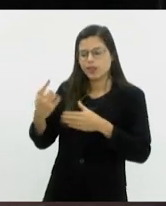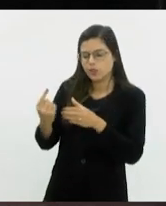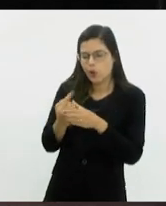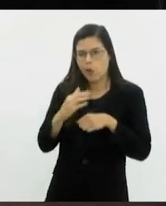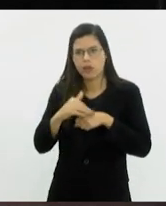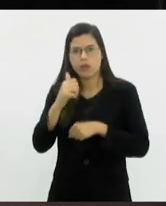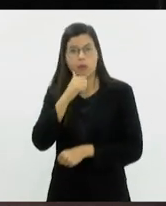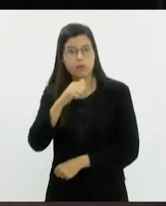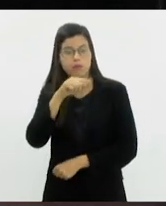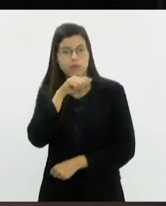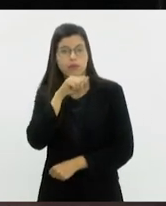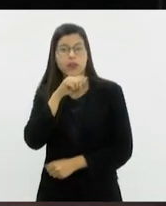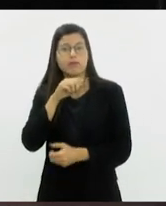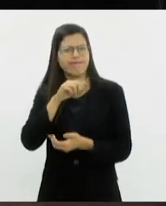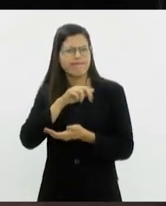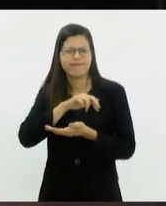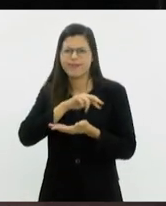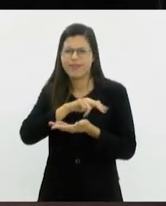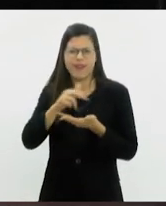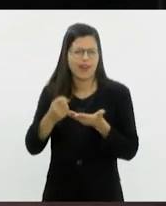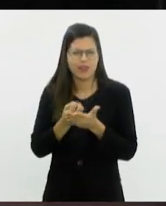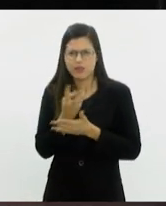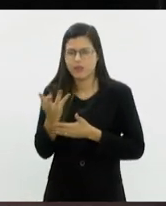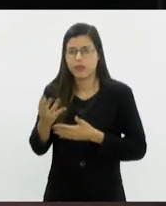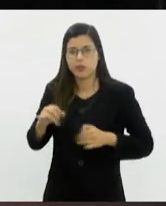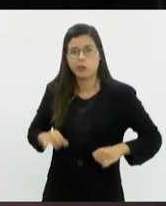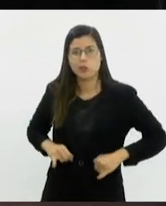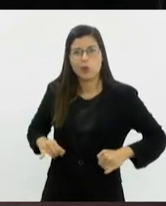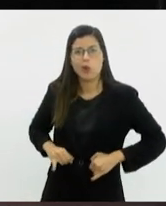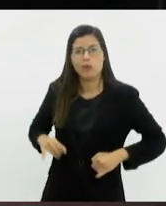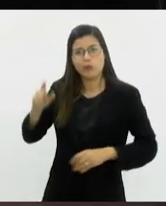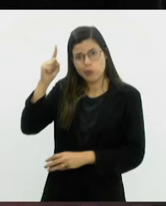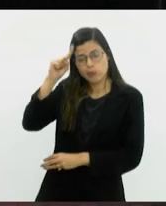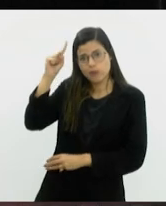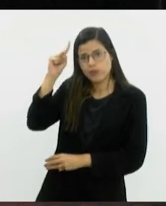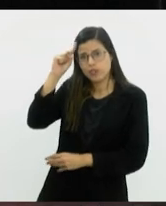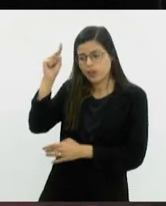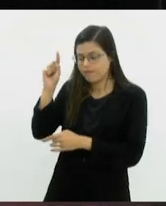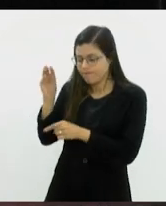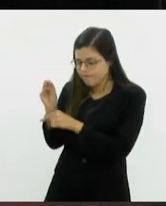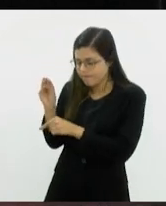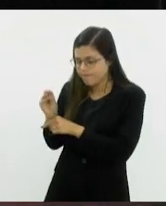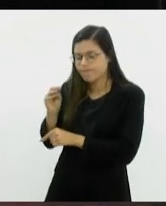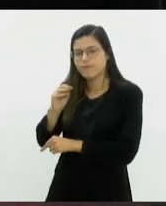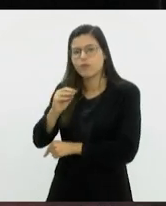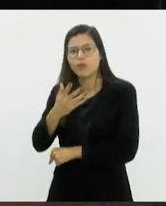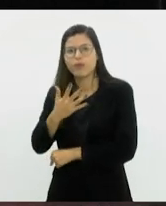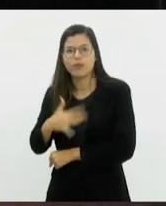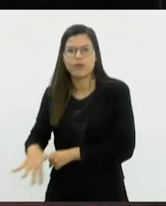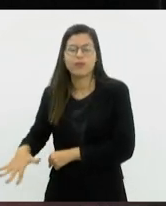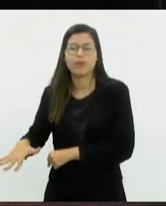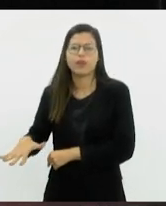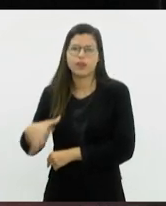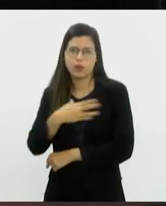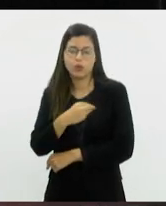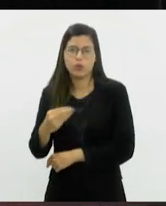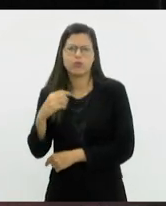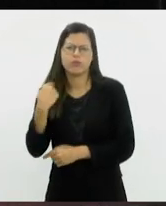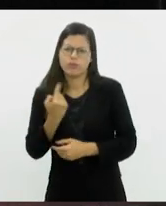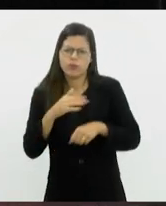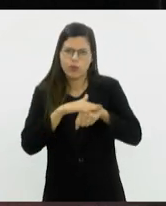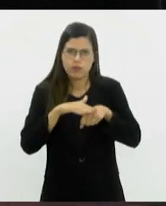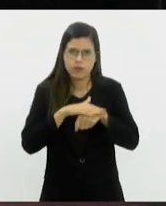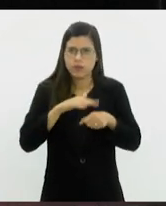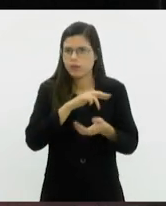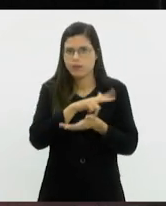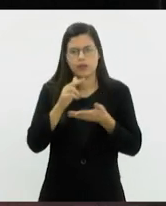sofre diariamente na criação do seu filho. A gente que conhece, conversa e dialoga com várias famílias atípicas, a